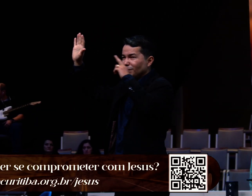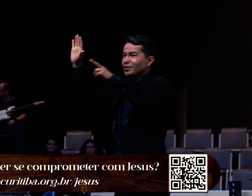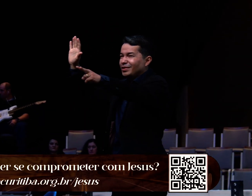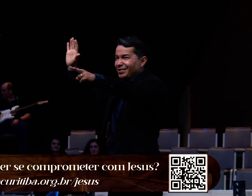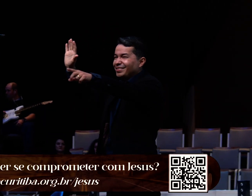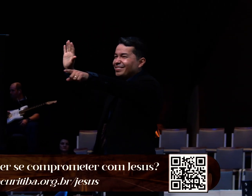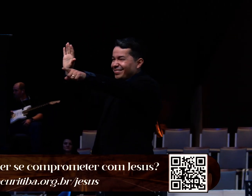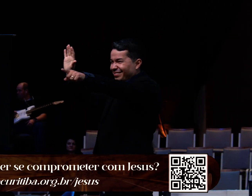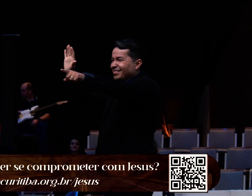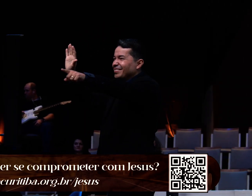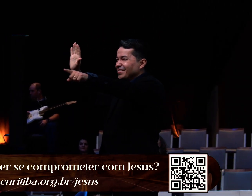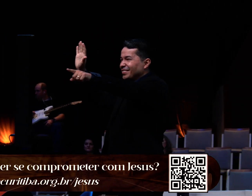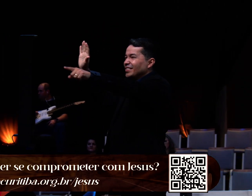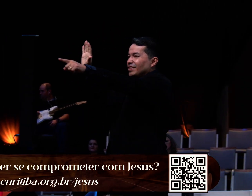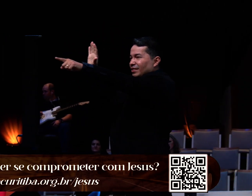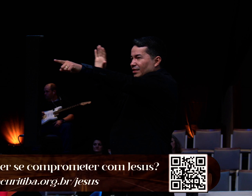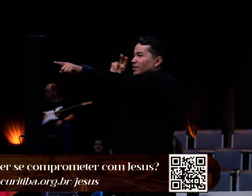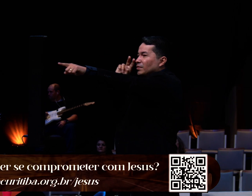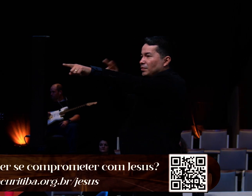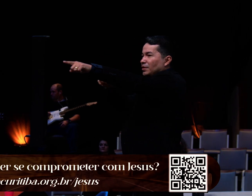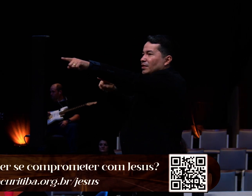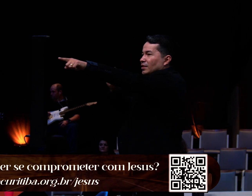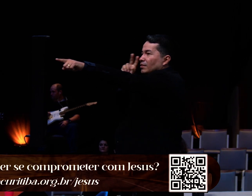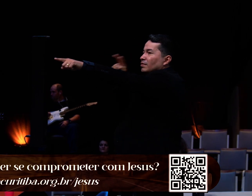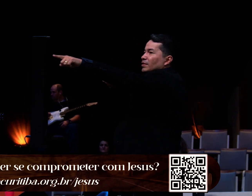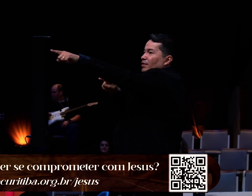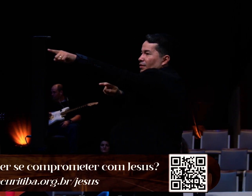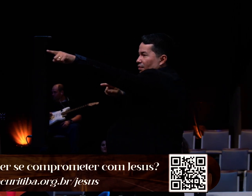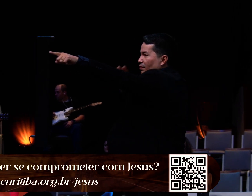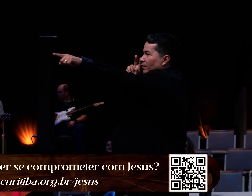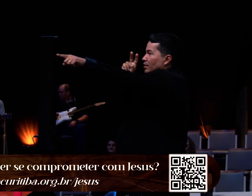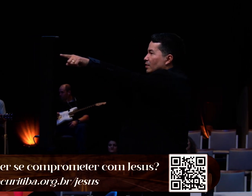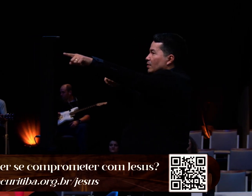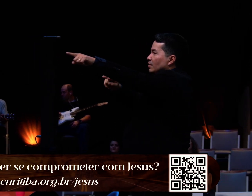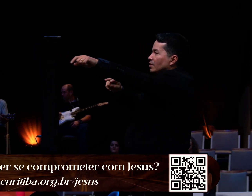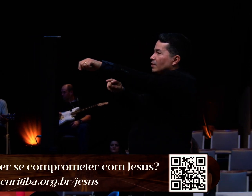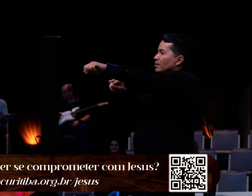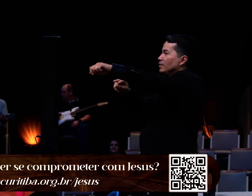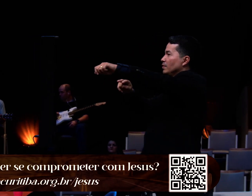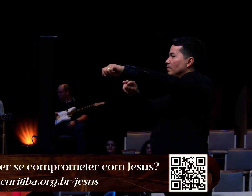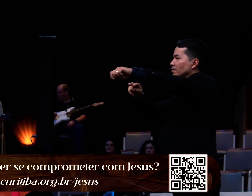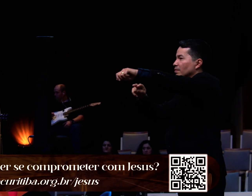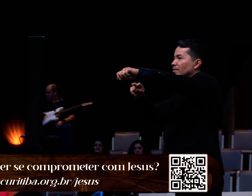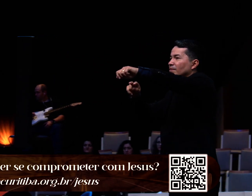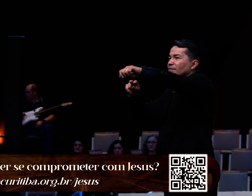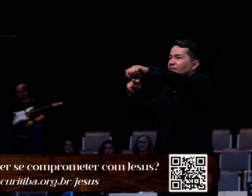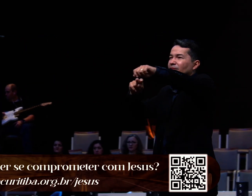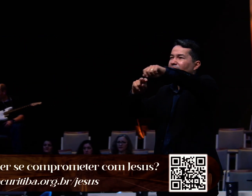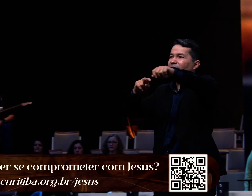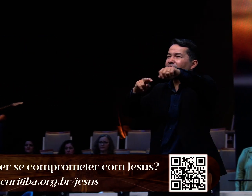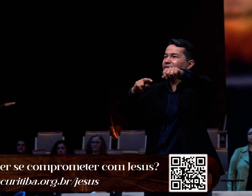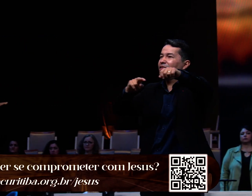Ok, ali eu te vi. Também te vi ali. Também estou te vendo.